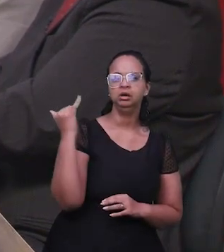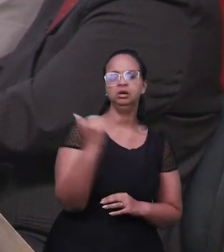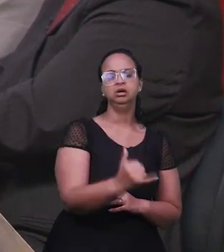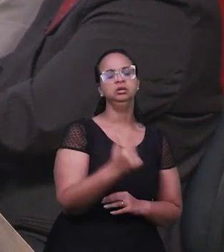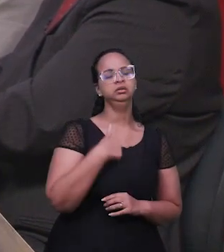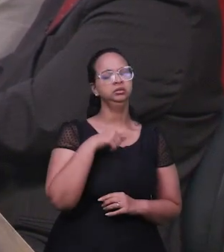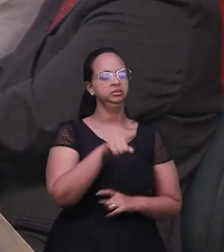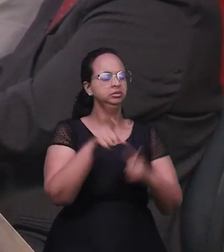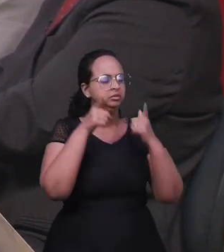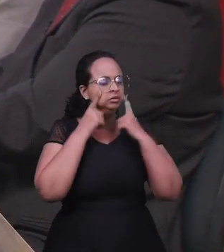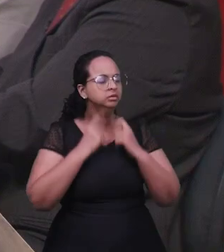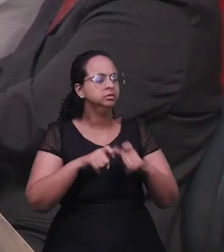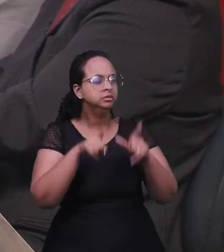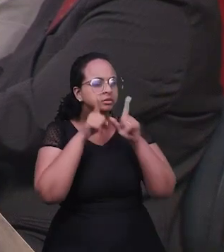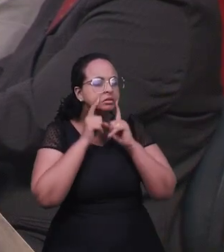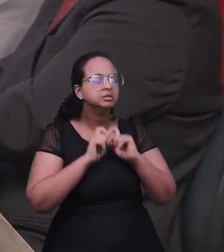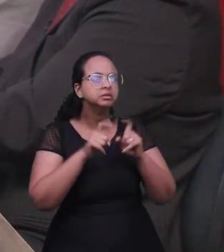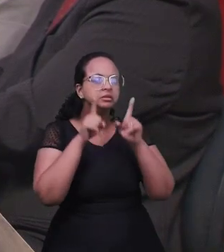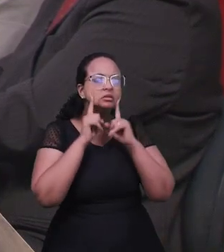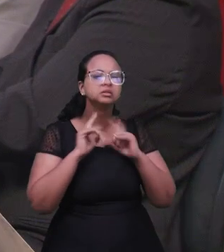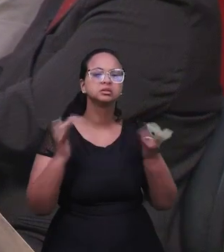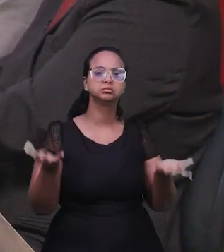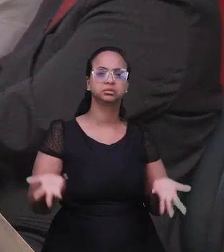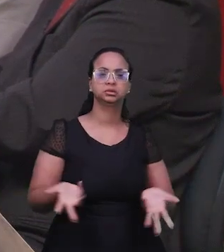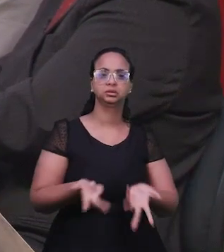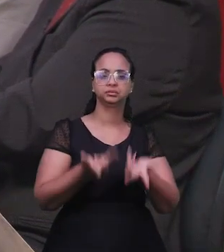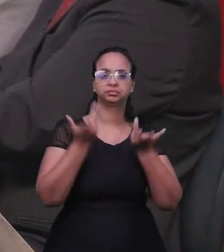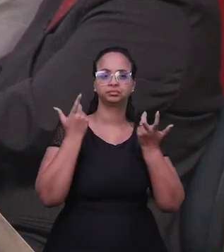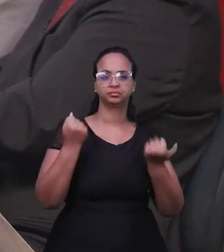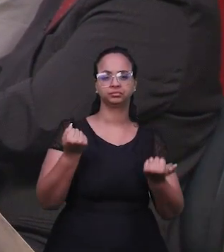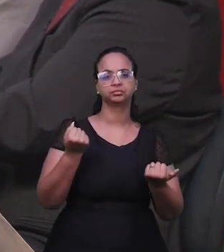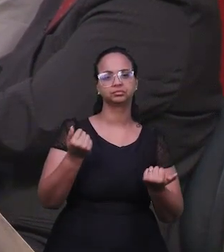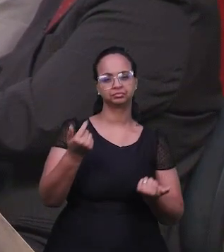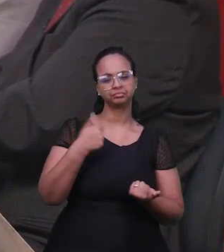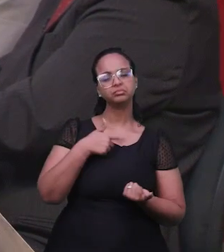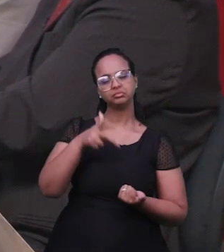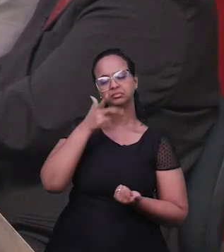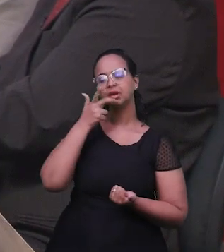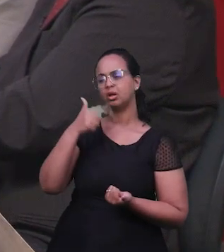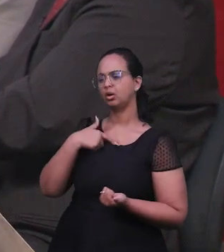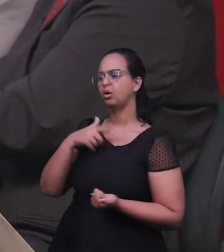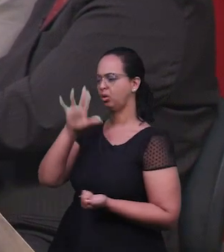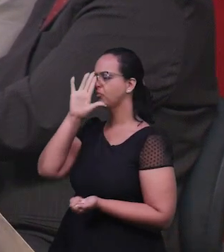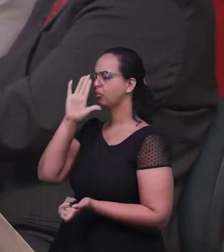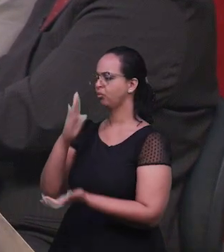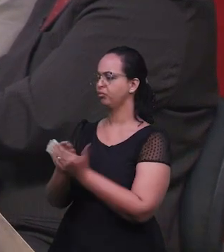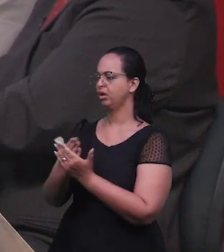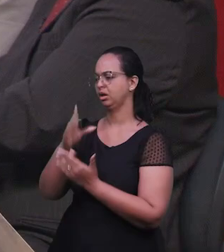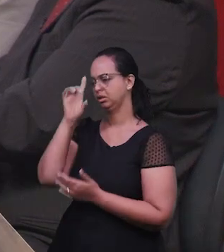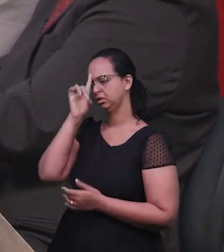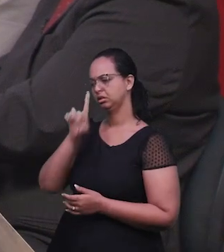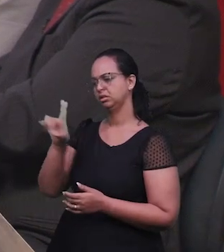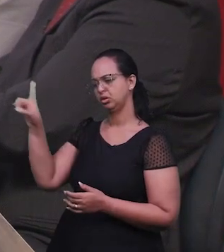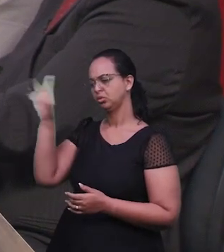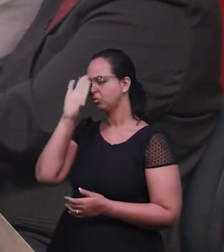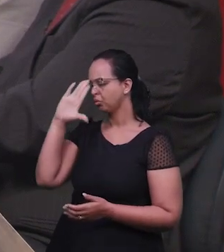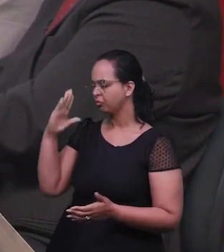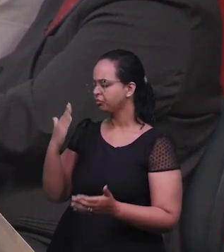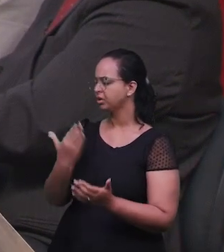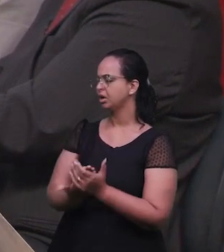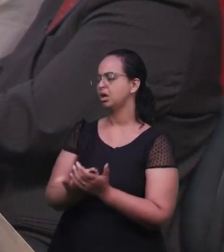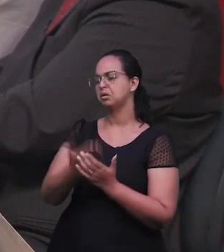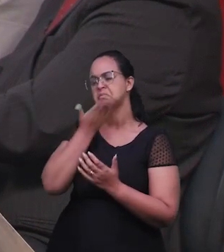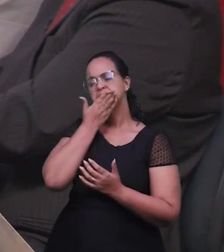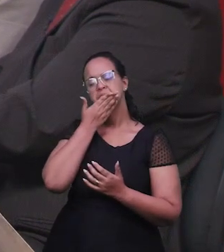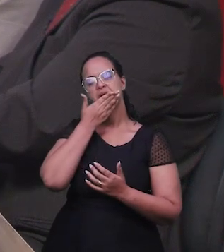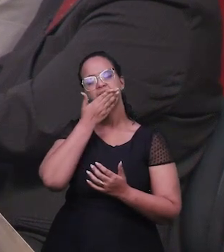por certo, ele se quebrantou na oração, ele falou assim: eu vou confiar em Deus, eu vou confiar em Deus, vou confiar